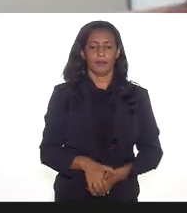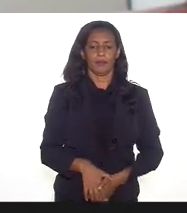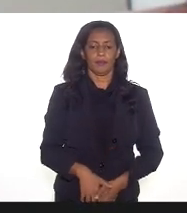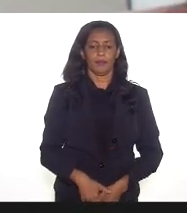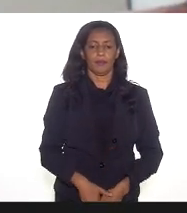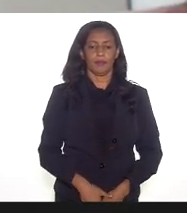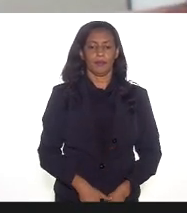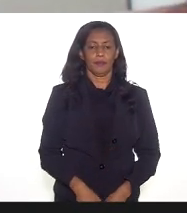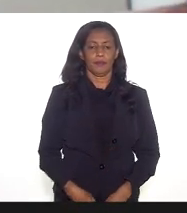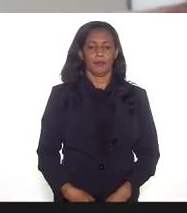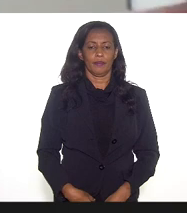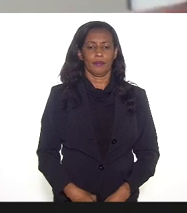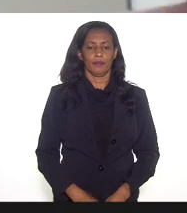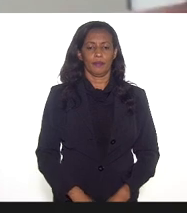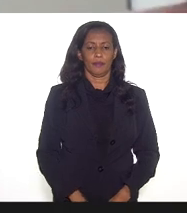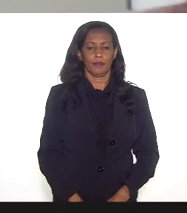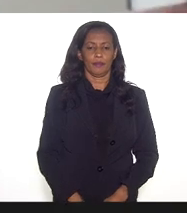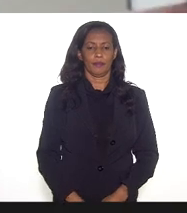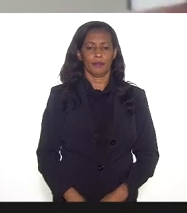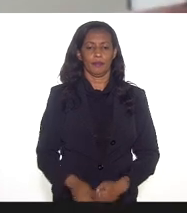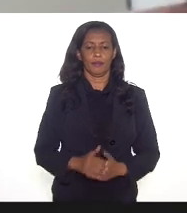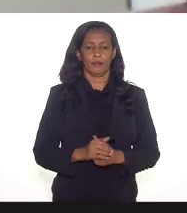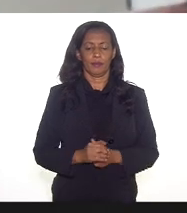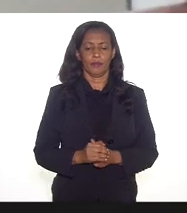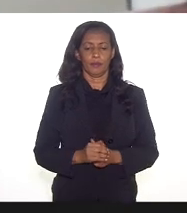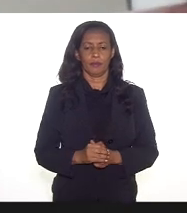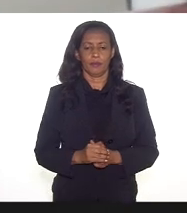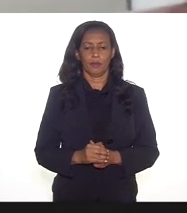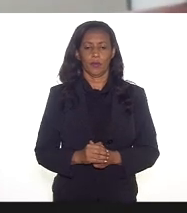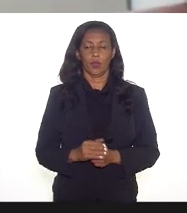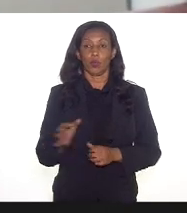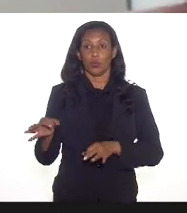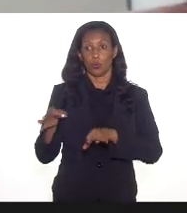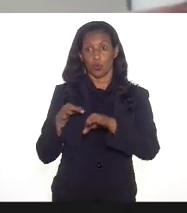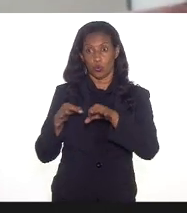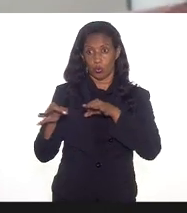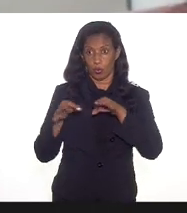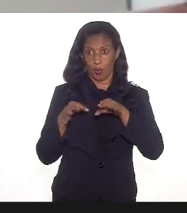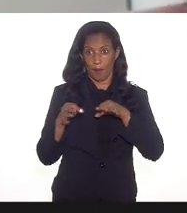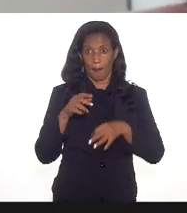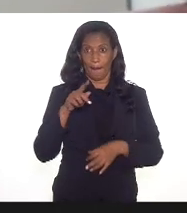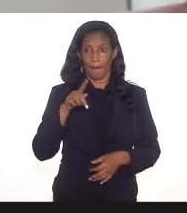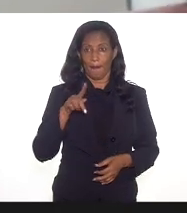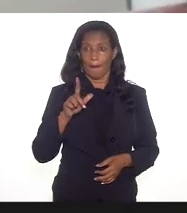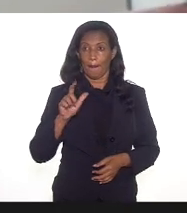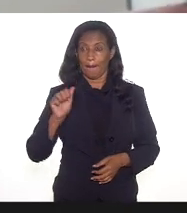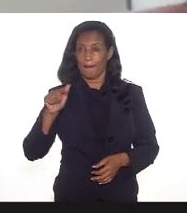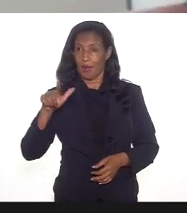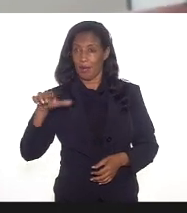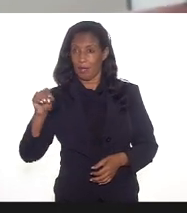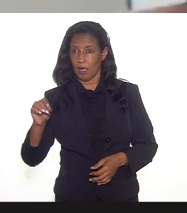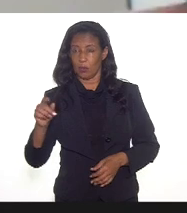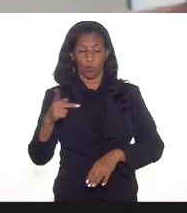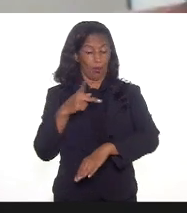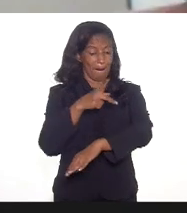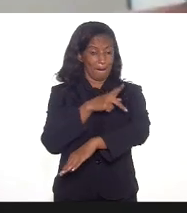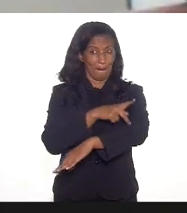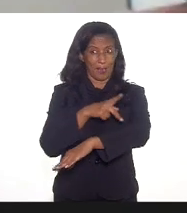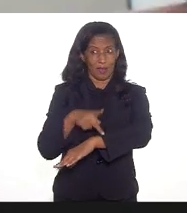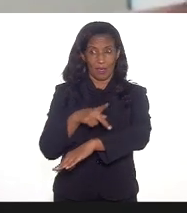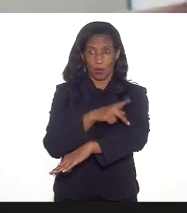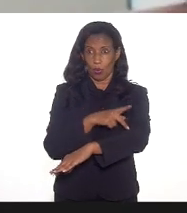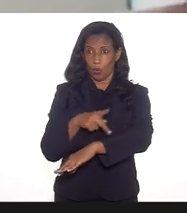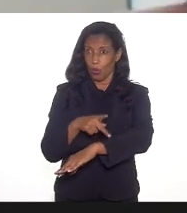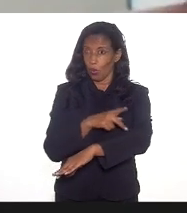questão do descongelamento dos planos, a situação dos pedagogos, que eu já quero propor um encaminhamento,